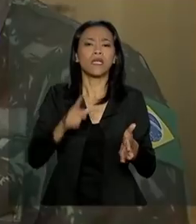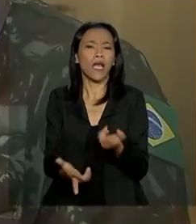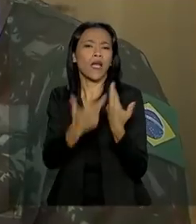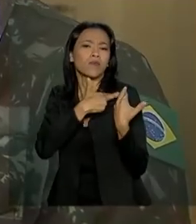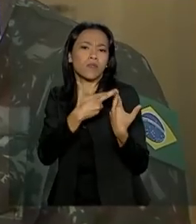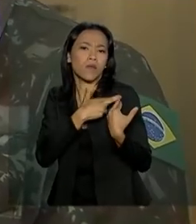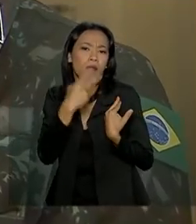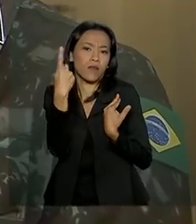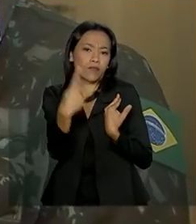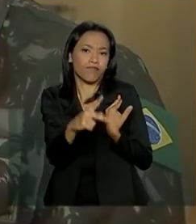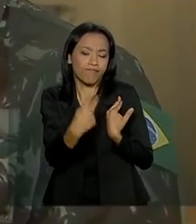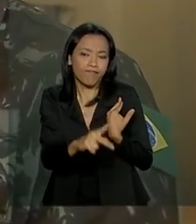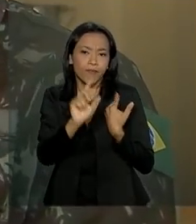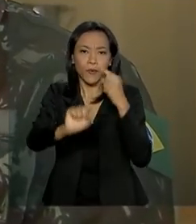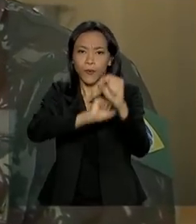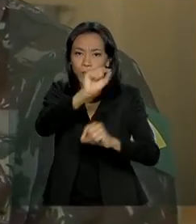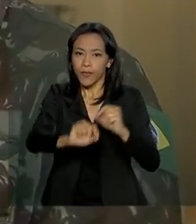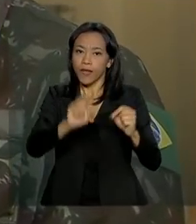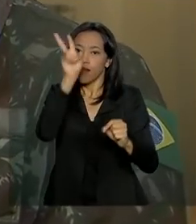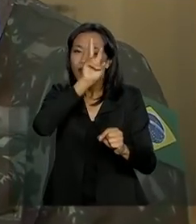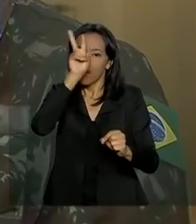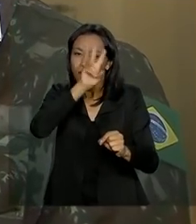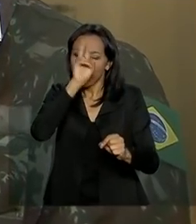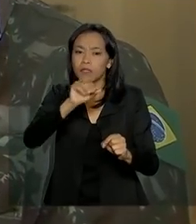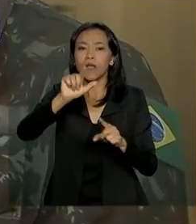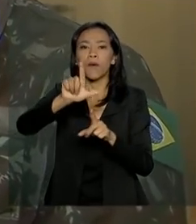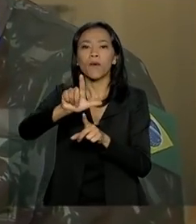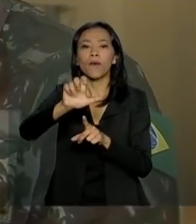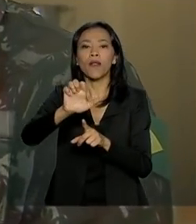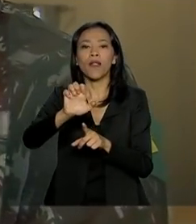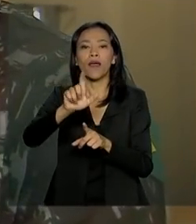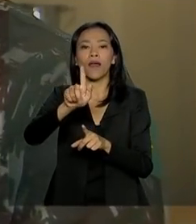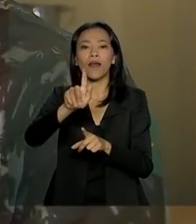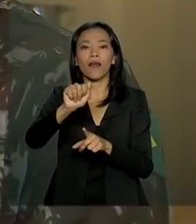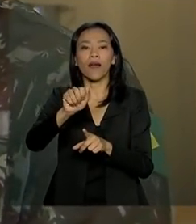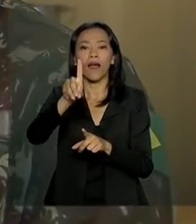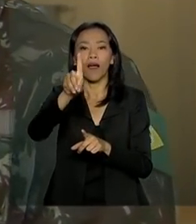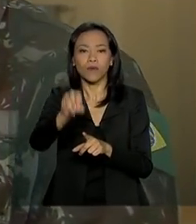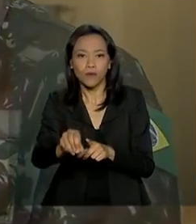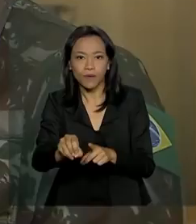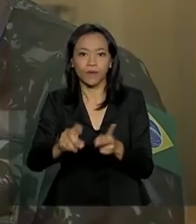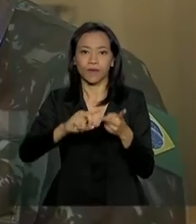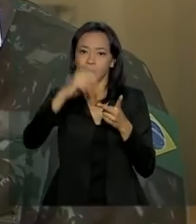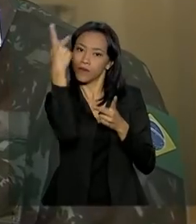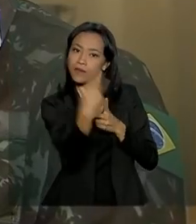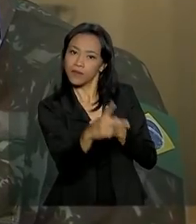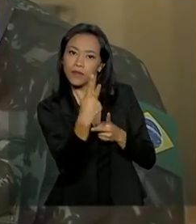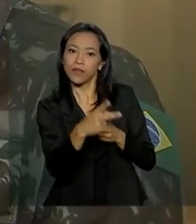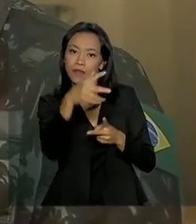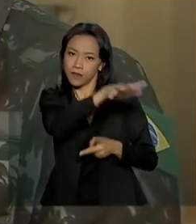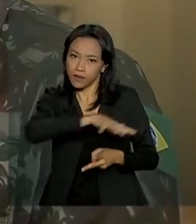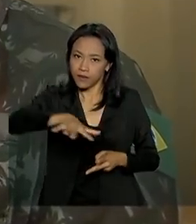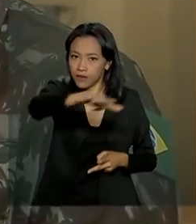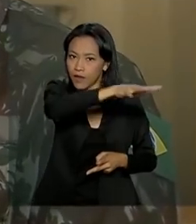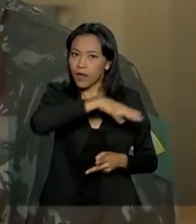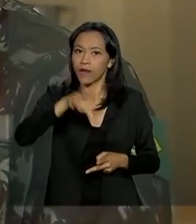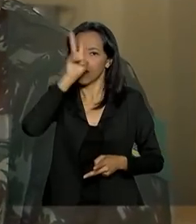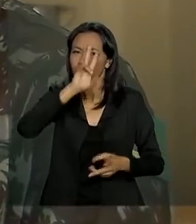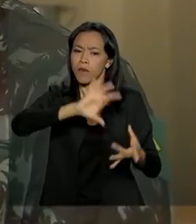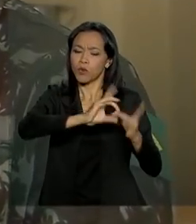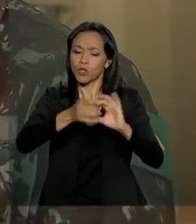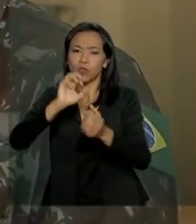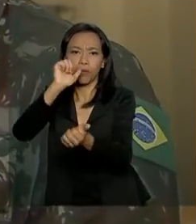responsabilidade com parte do legado olímpico, parte do parque equestre destinado aos Jogos Olímpicos,